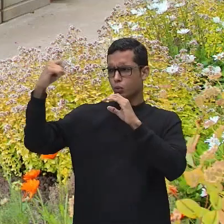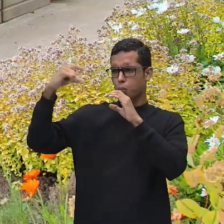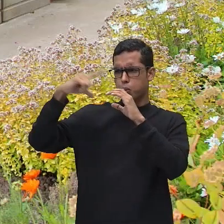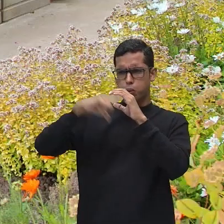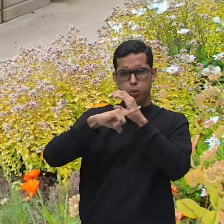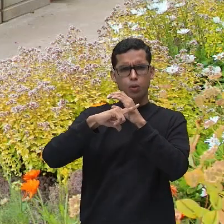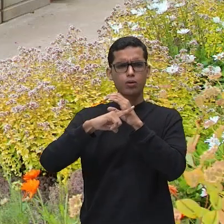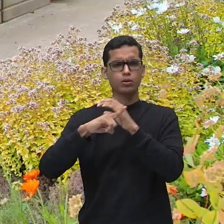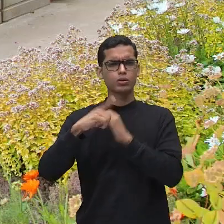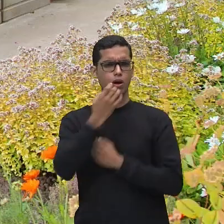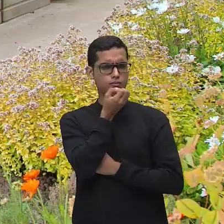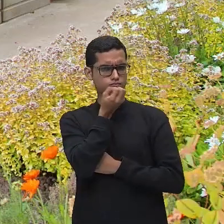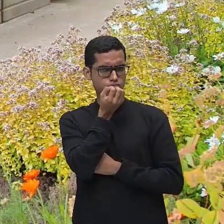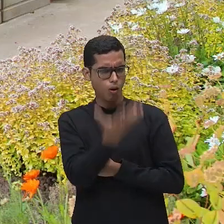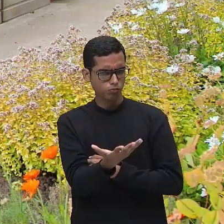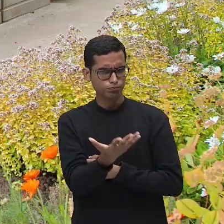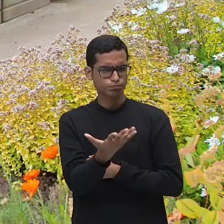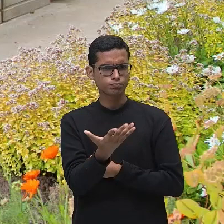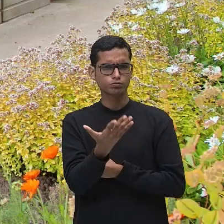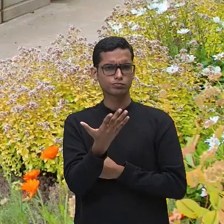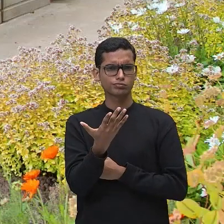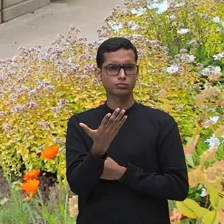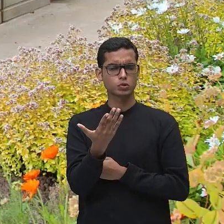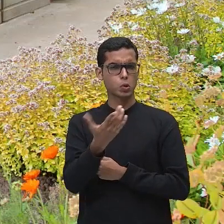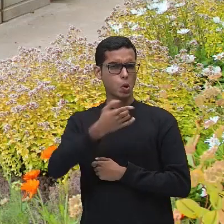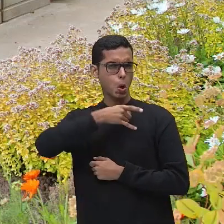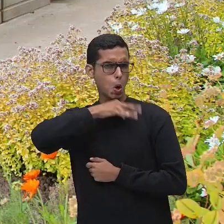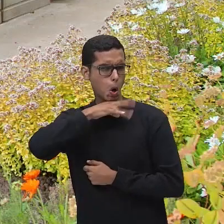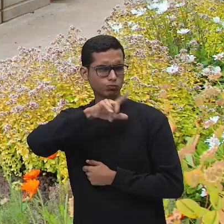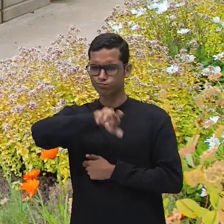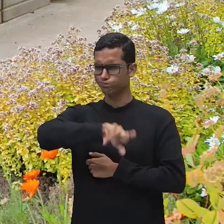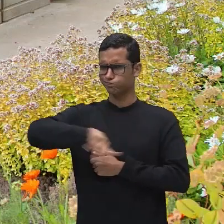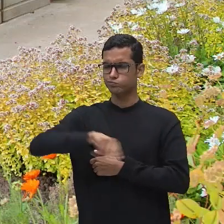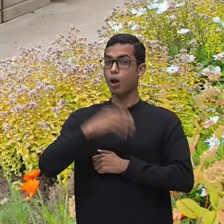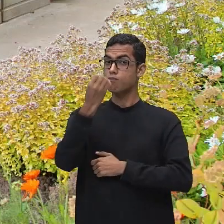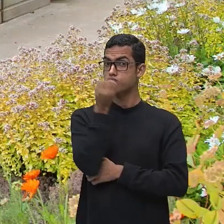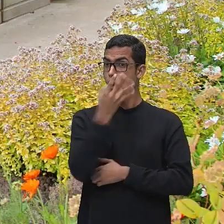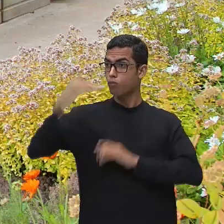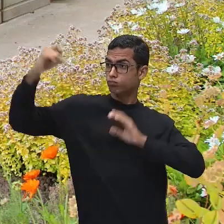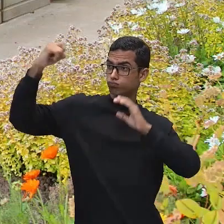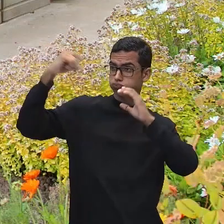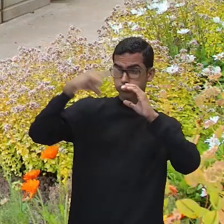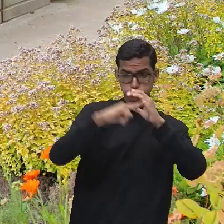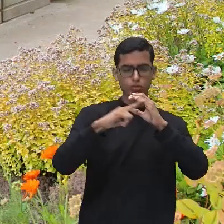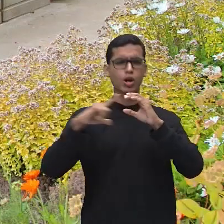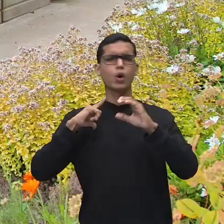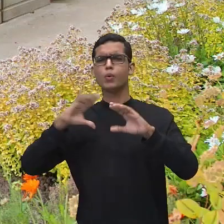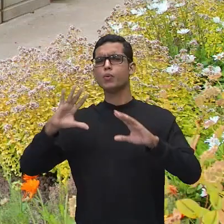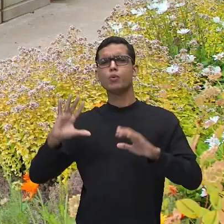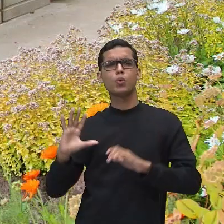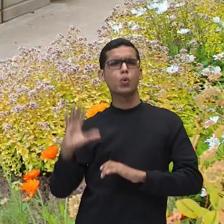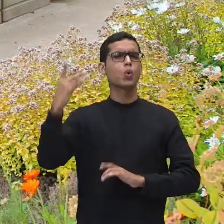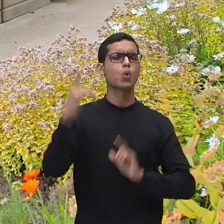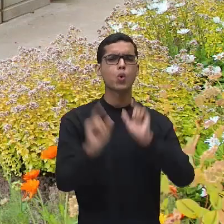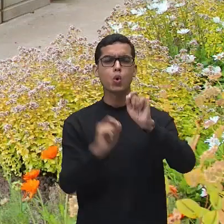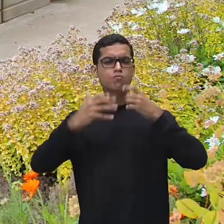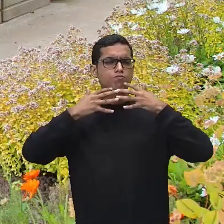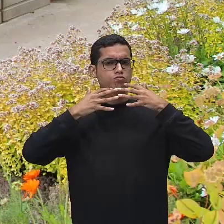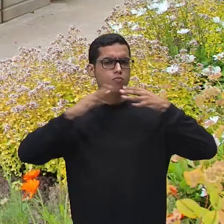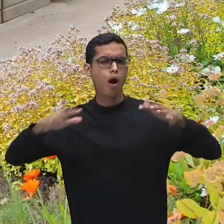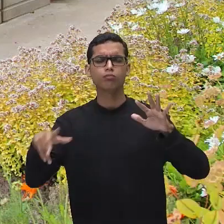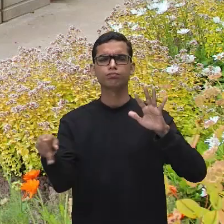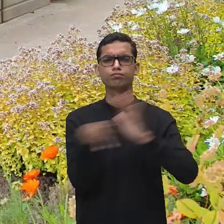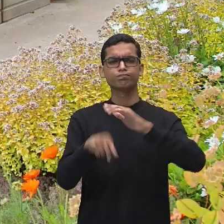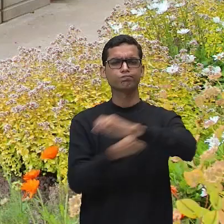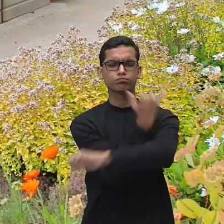do bem. Vocês sabiam? Ele não é vilão, não. Ele é do bem. Ele é um fenômeno